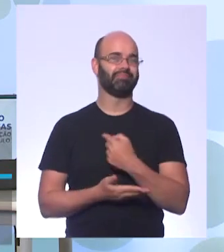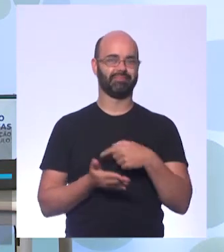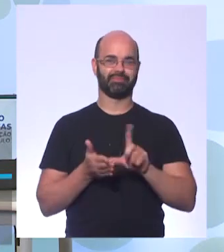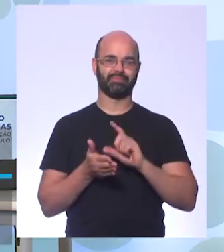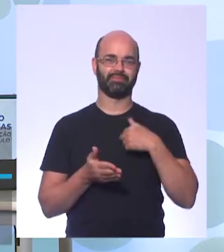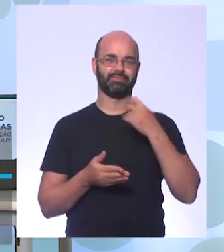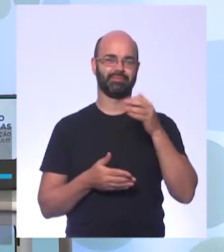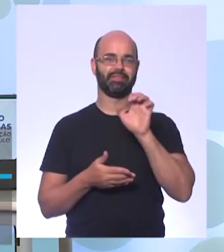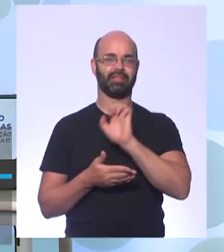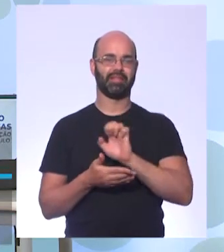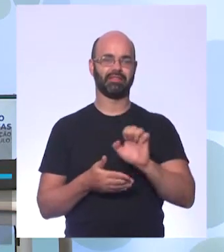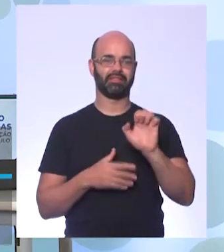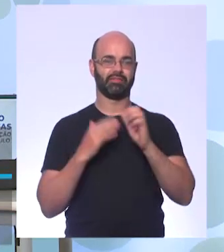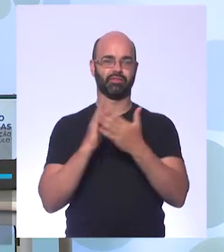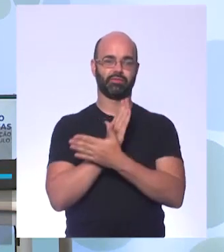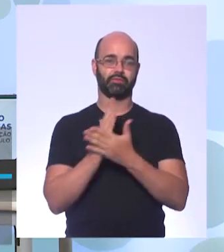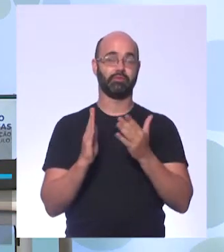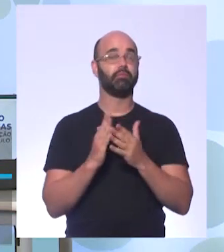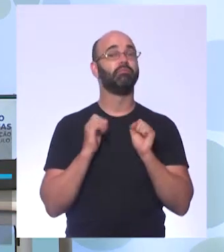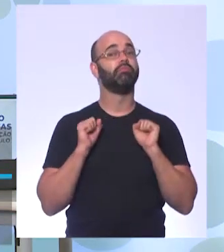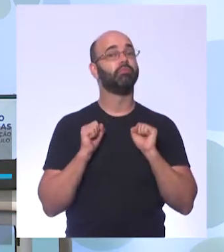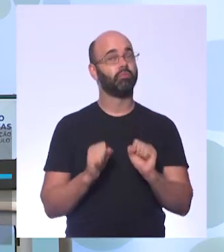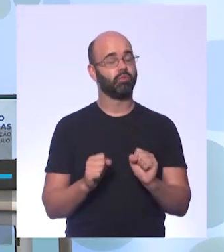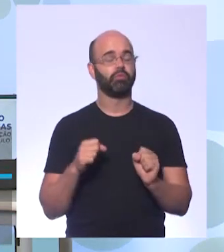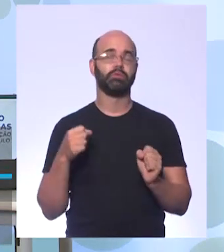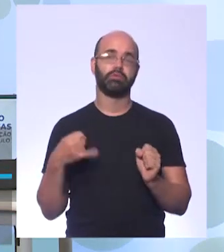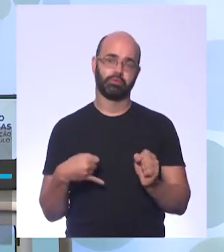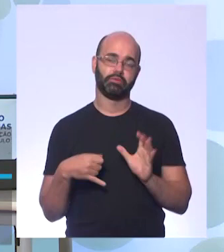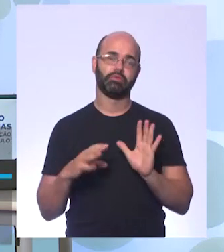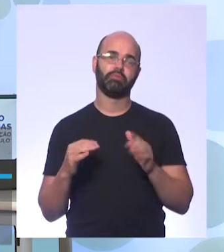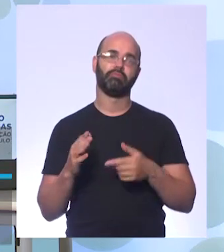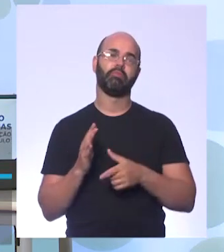divisões de estados, sempre pode ter, mas é lógico que